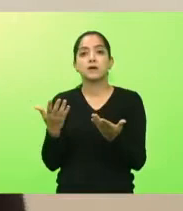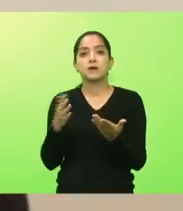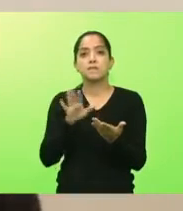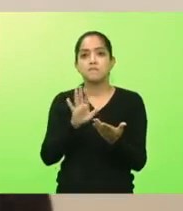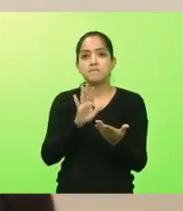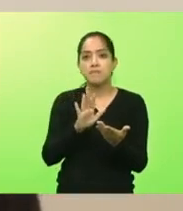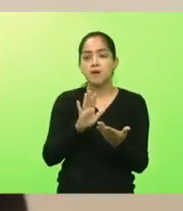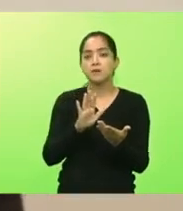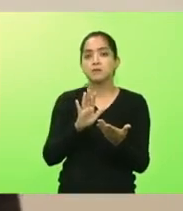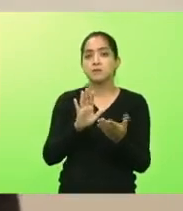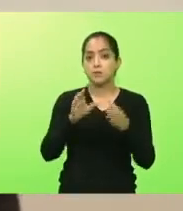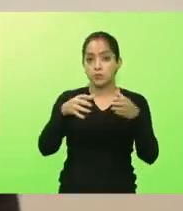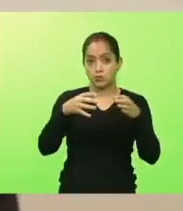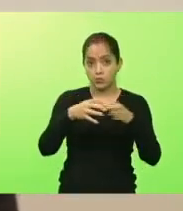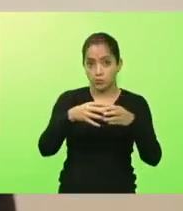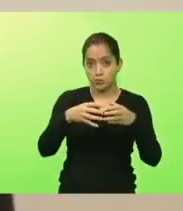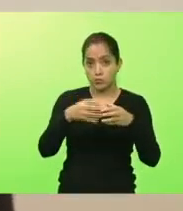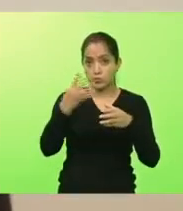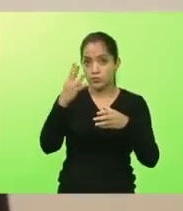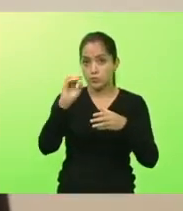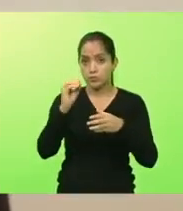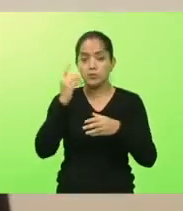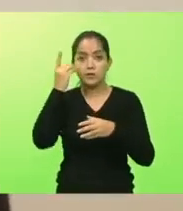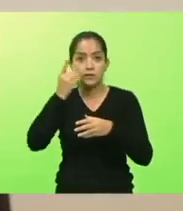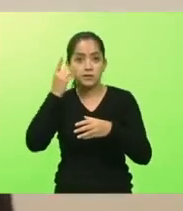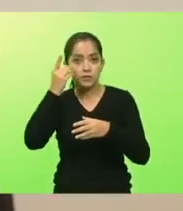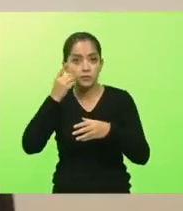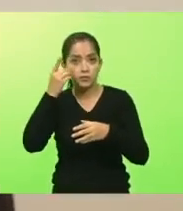de 40 deputados tomou de